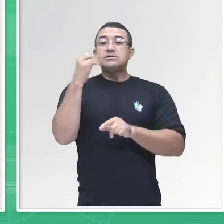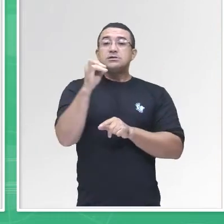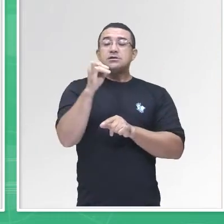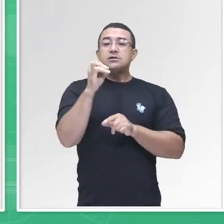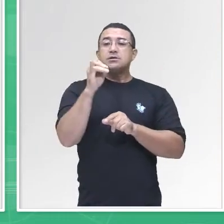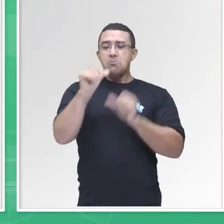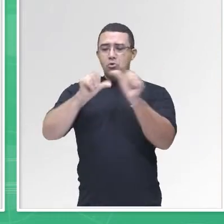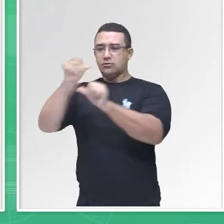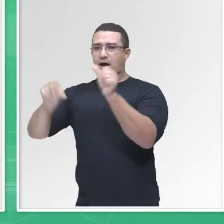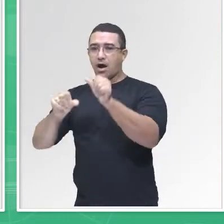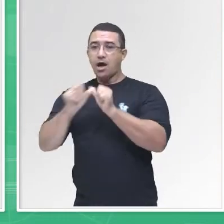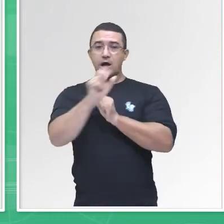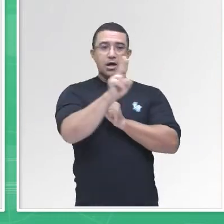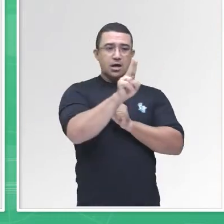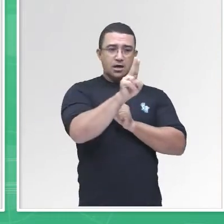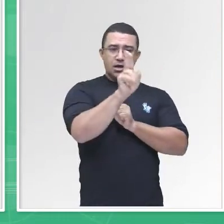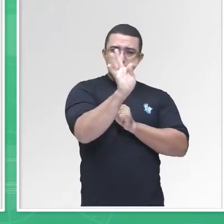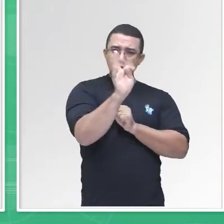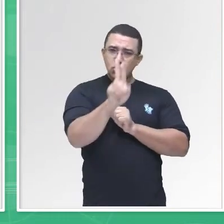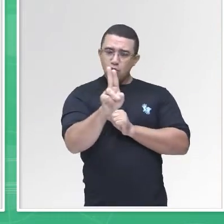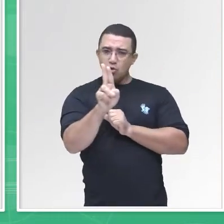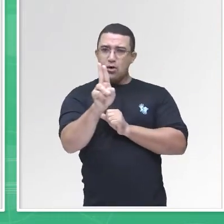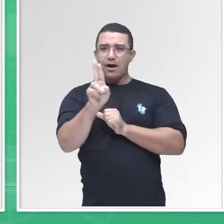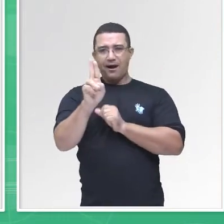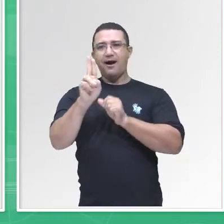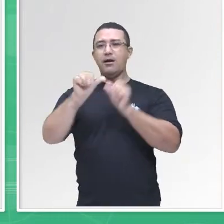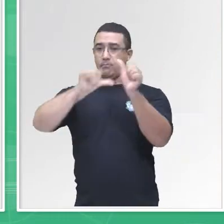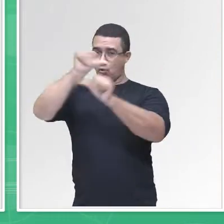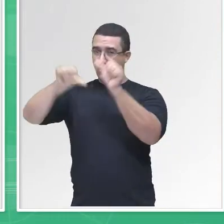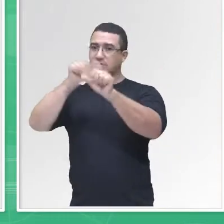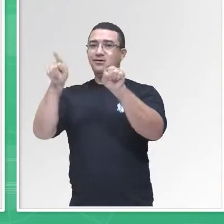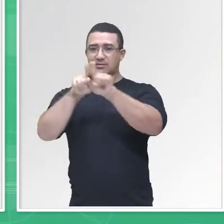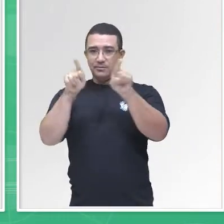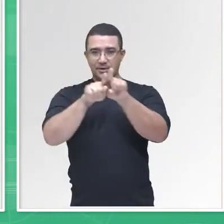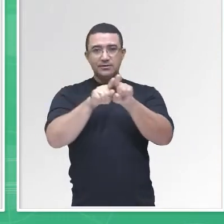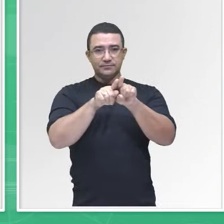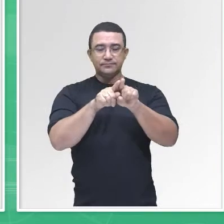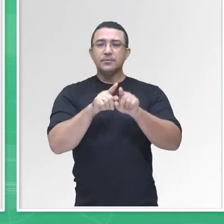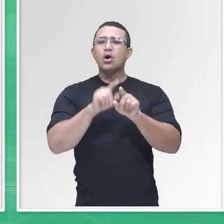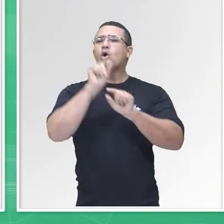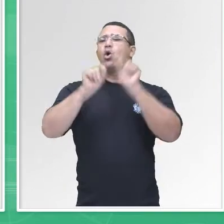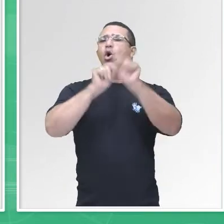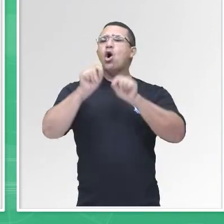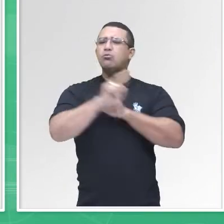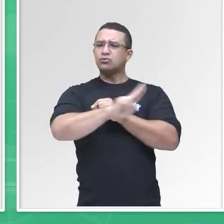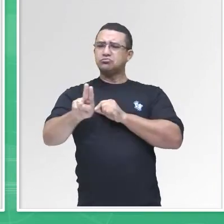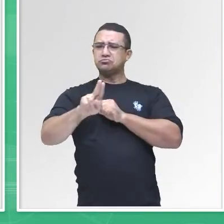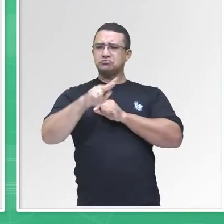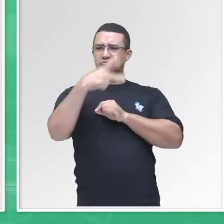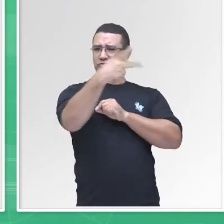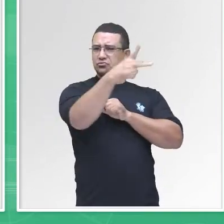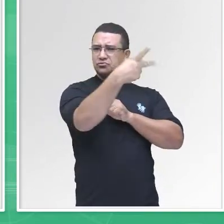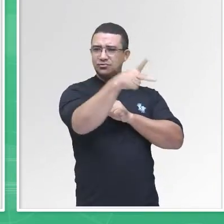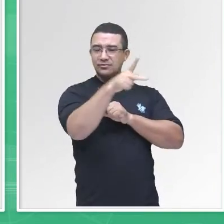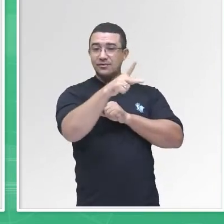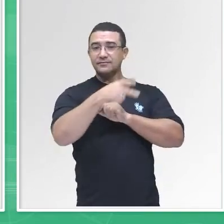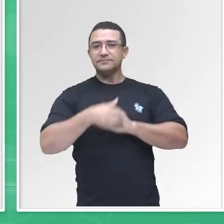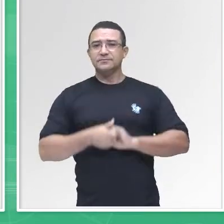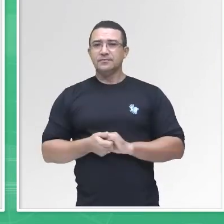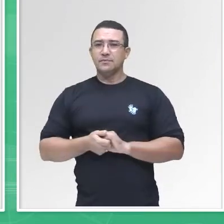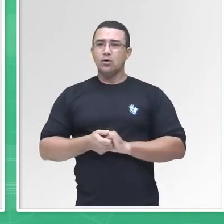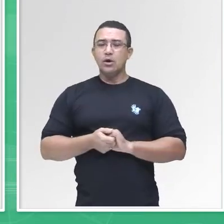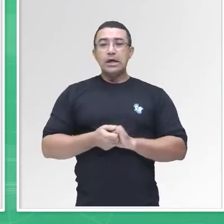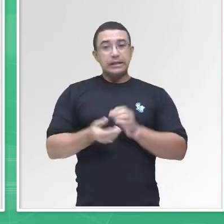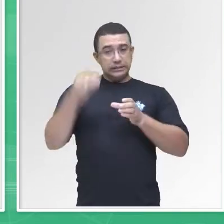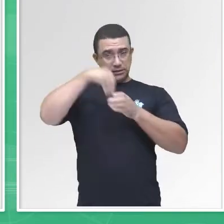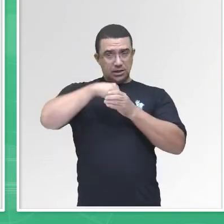no usted, o verbo tem que mudar a flexão, né? Mas, como te llamas? Como se llama usted? Certo? Um para dentro de um diálogo